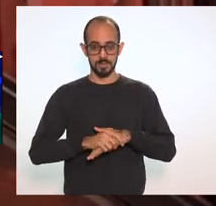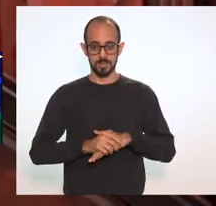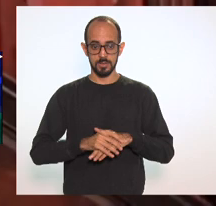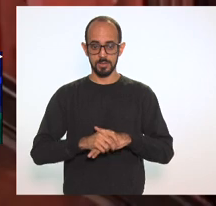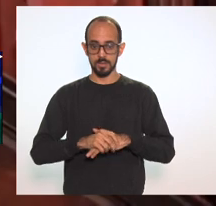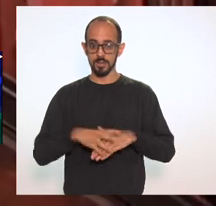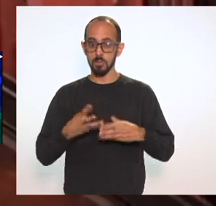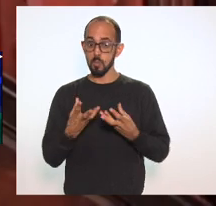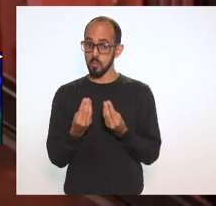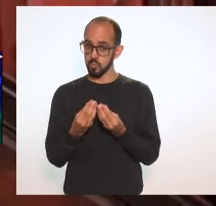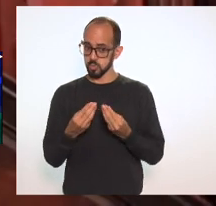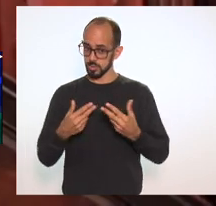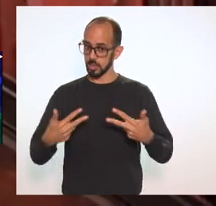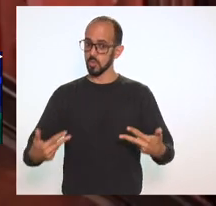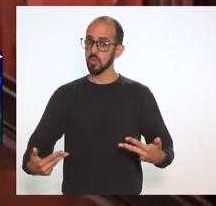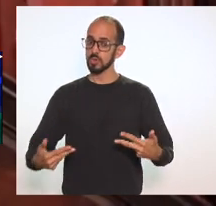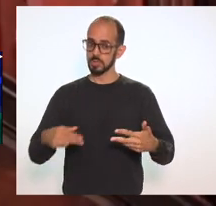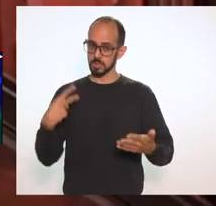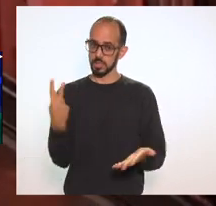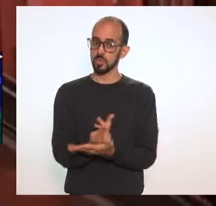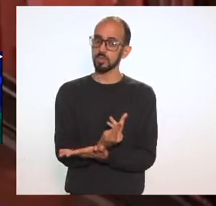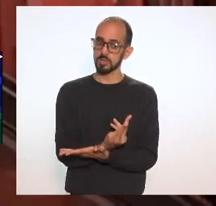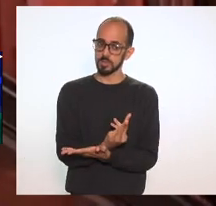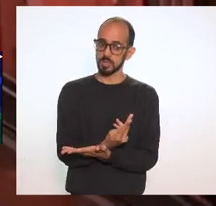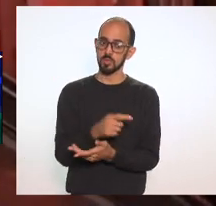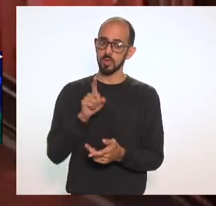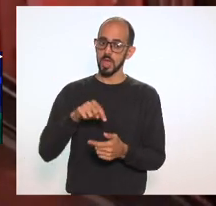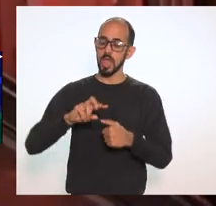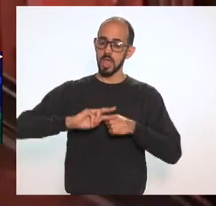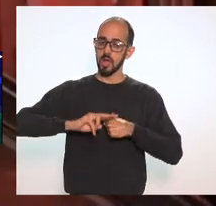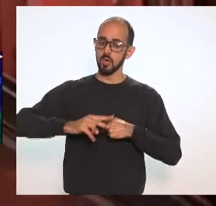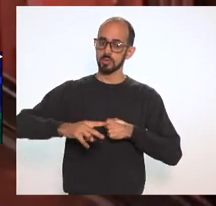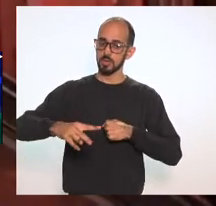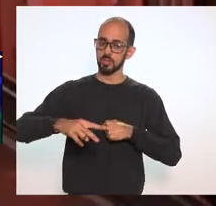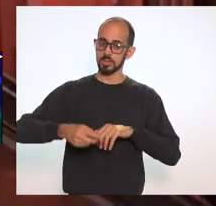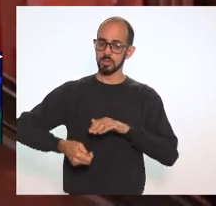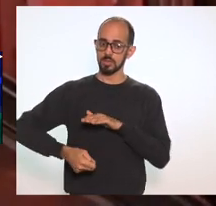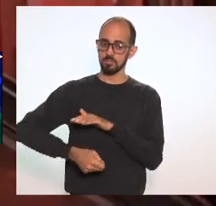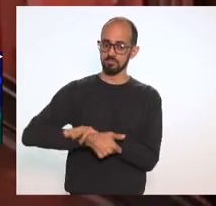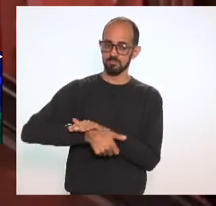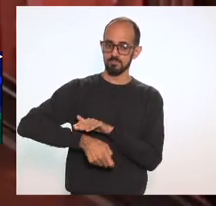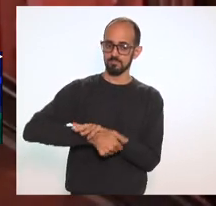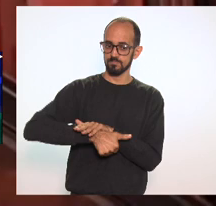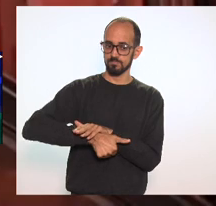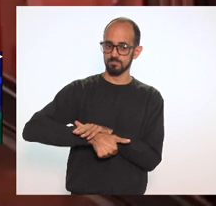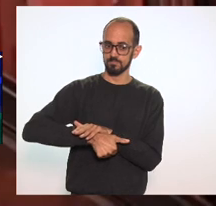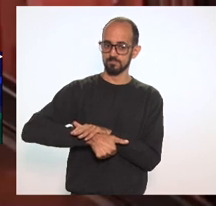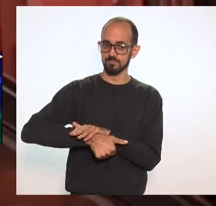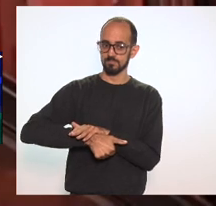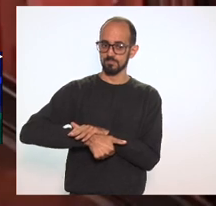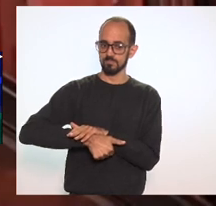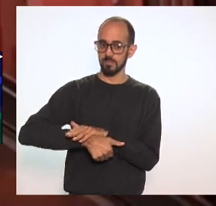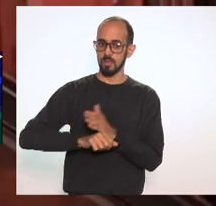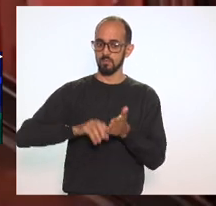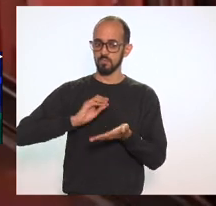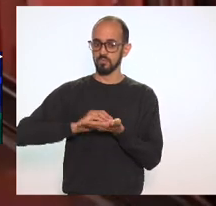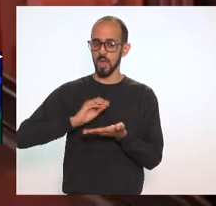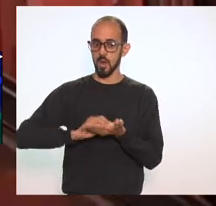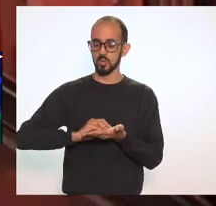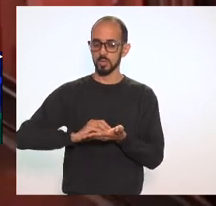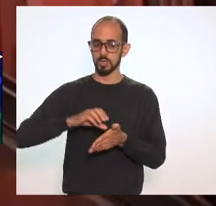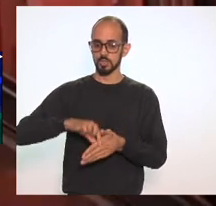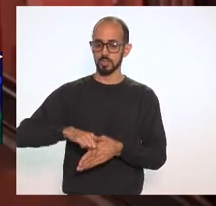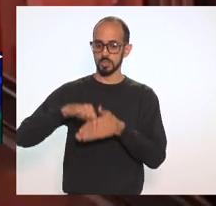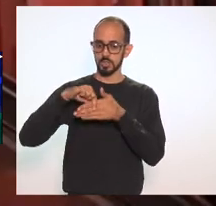e muita coisa que está acontecendo é consequência da corrupção consequência da falta de liderança